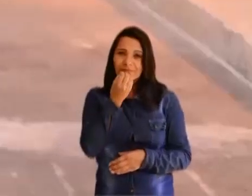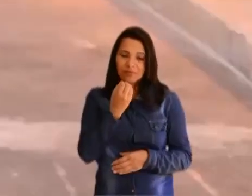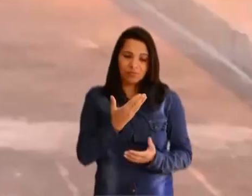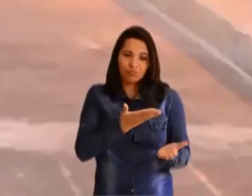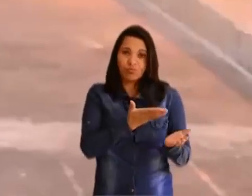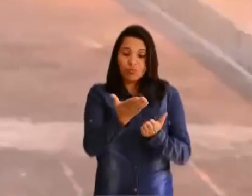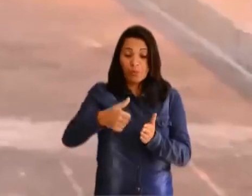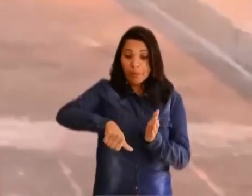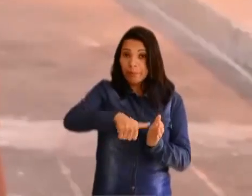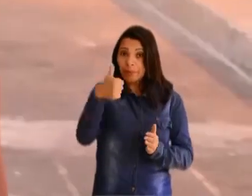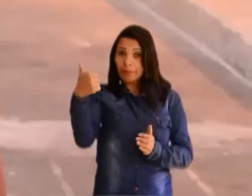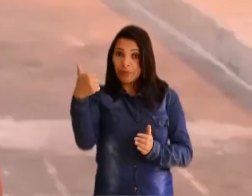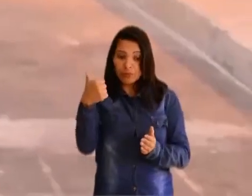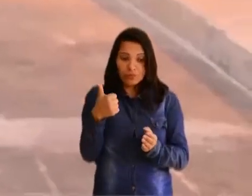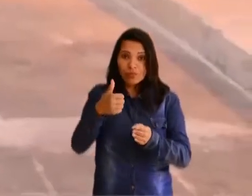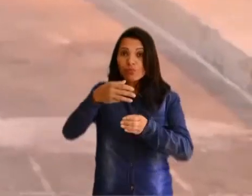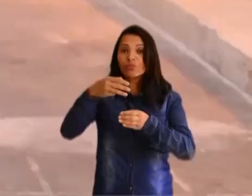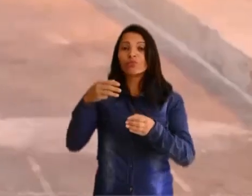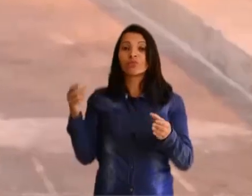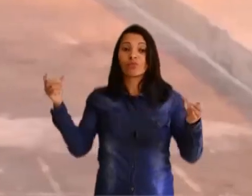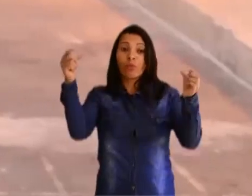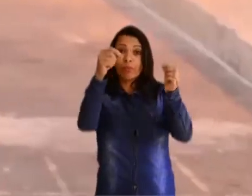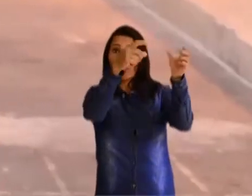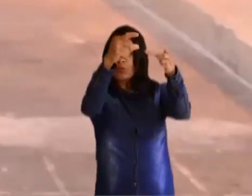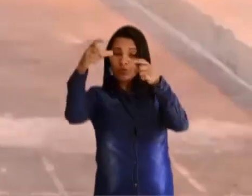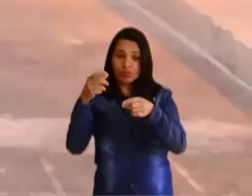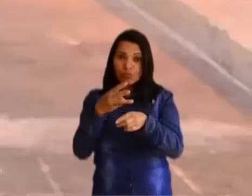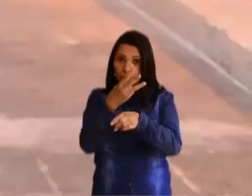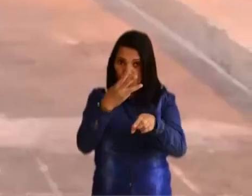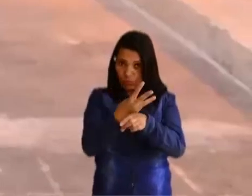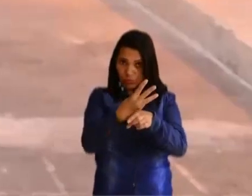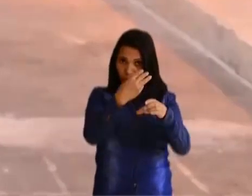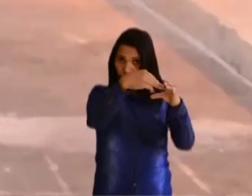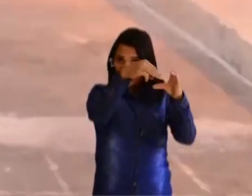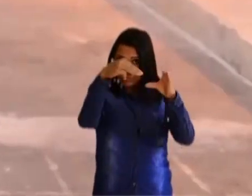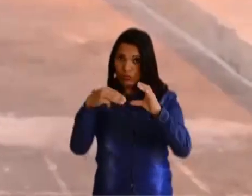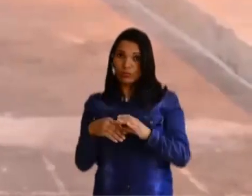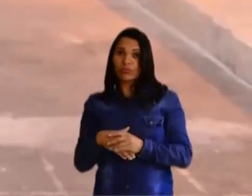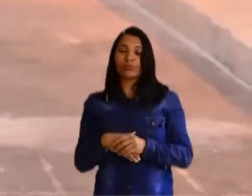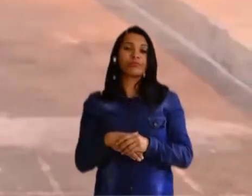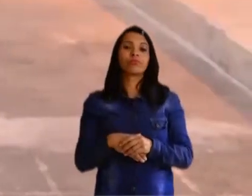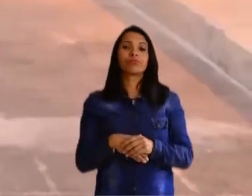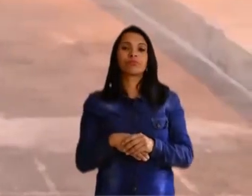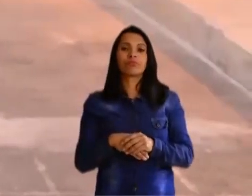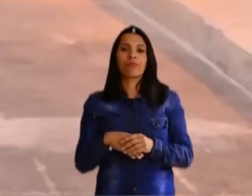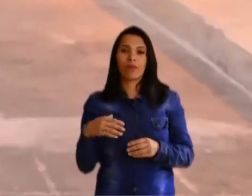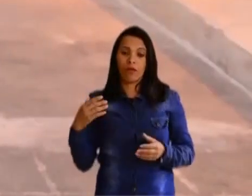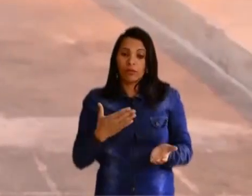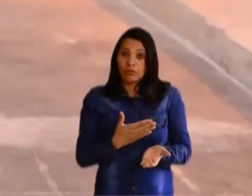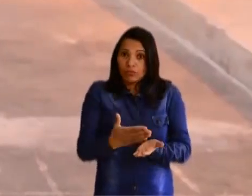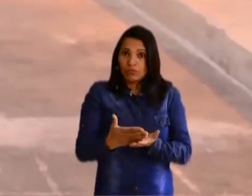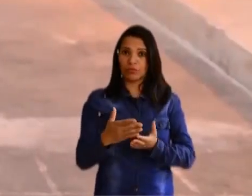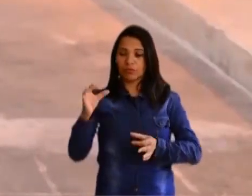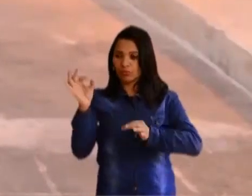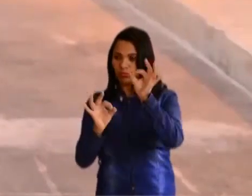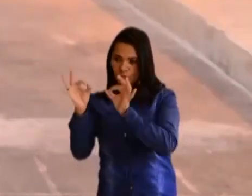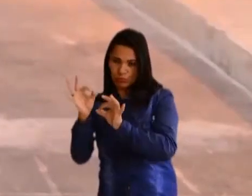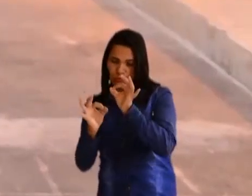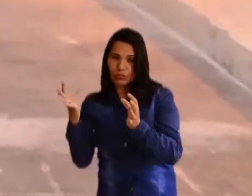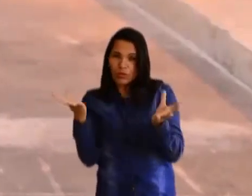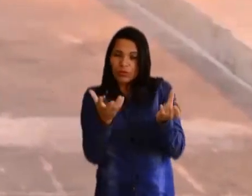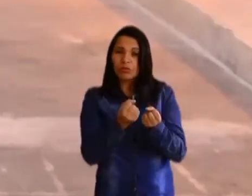poderão ser beneficiadas o primeiro passo para instalação dos pontos logo em seguida nós adquirimos